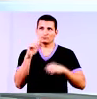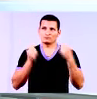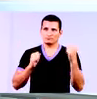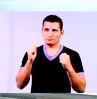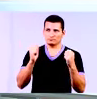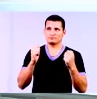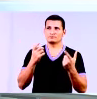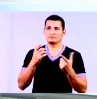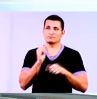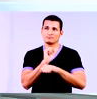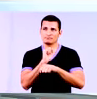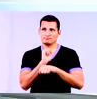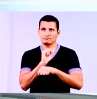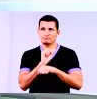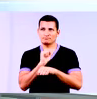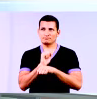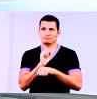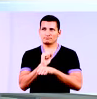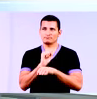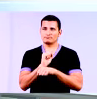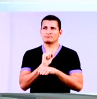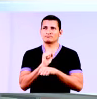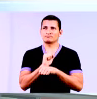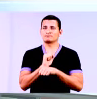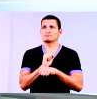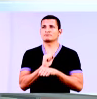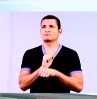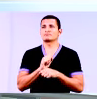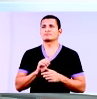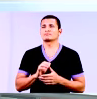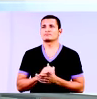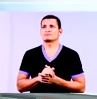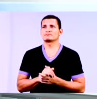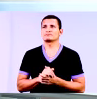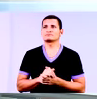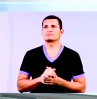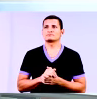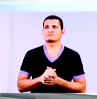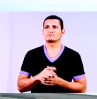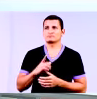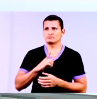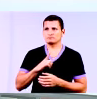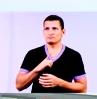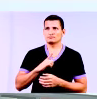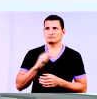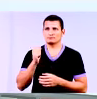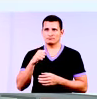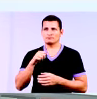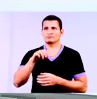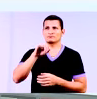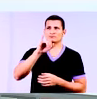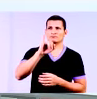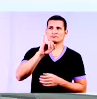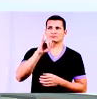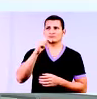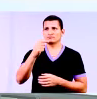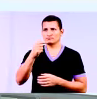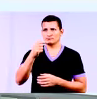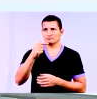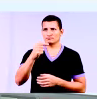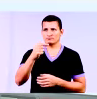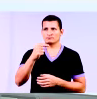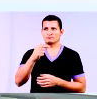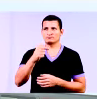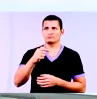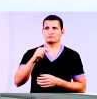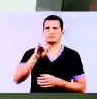a concorrência fizer isso. Enquanto não der, ele vai gastando o que tem ali. Tá? Então tem sim máquinas i7 rodando aí, i3 é difícil até você conseguir